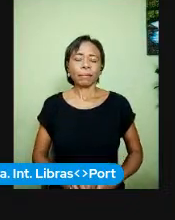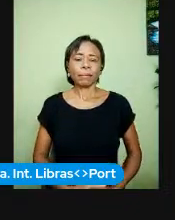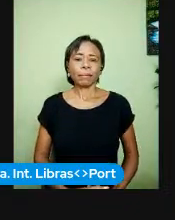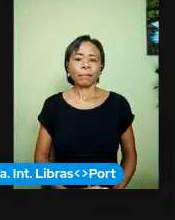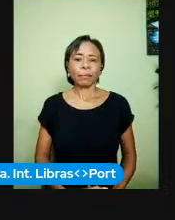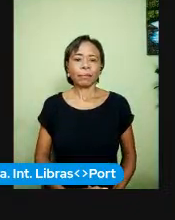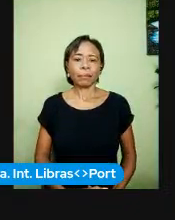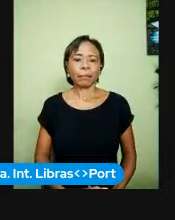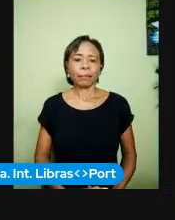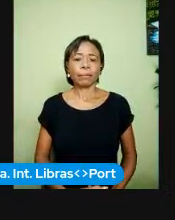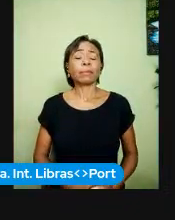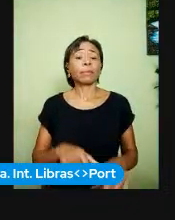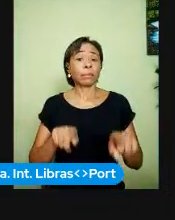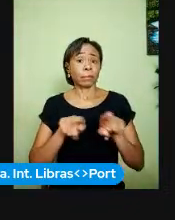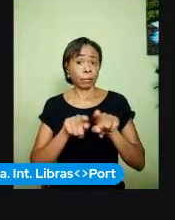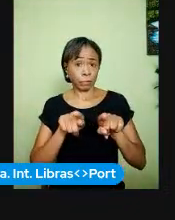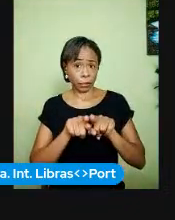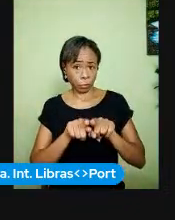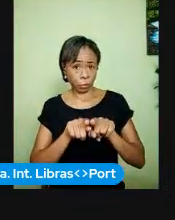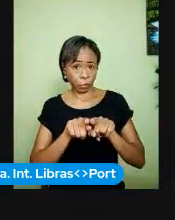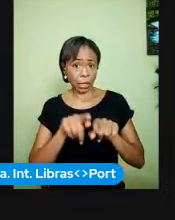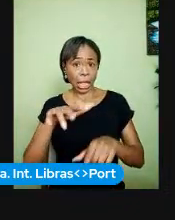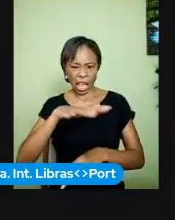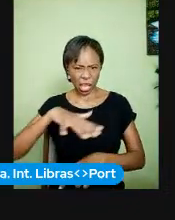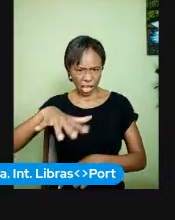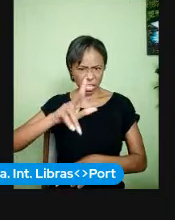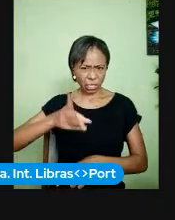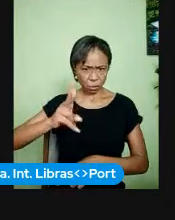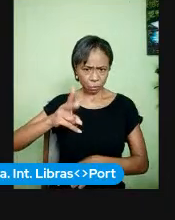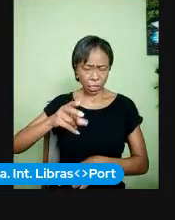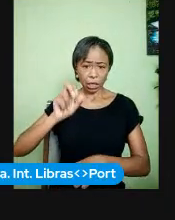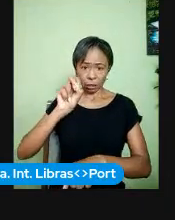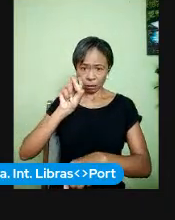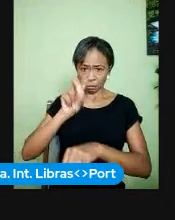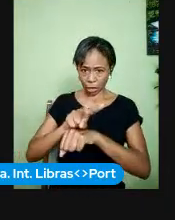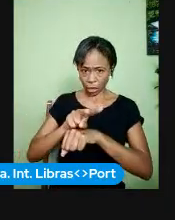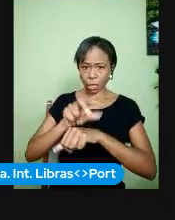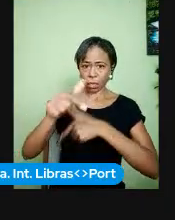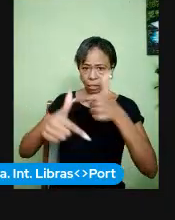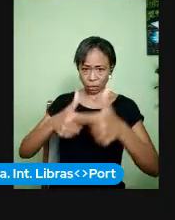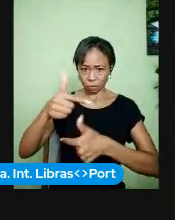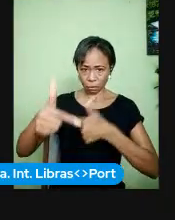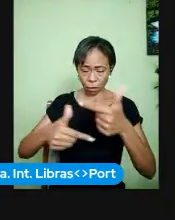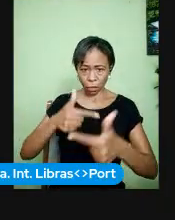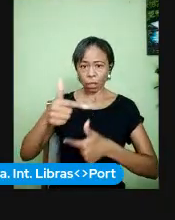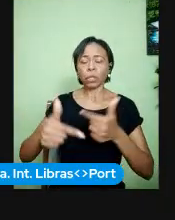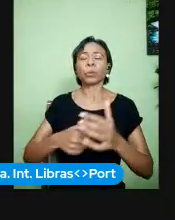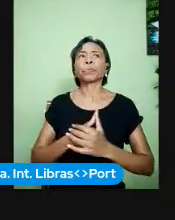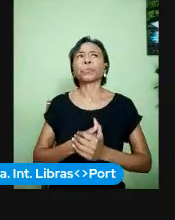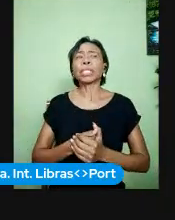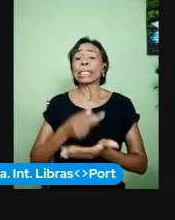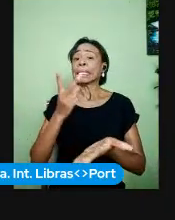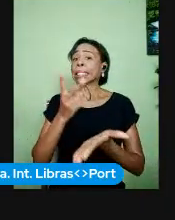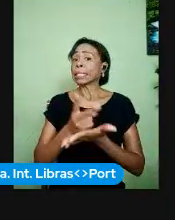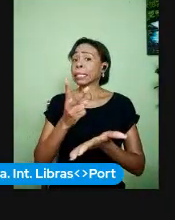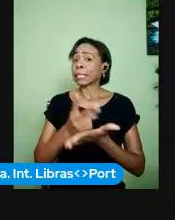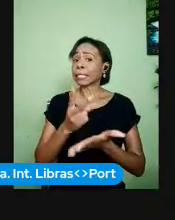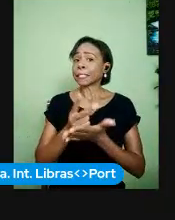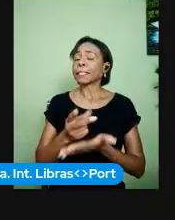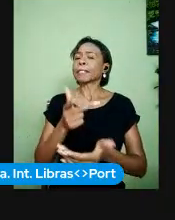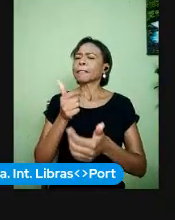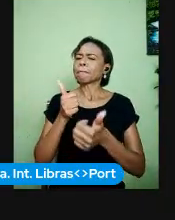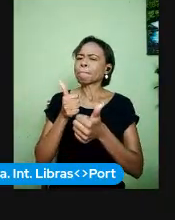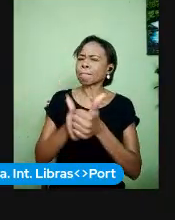essa área, né, de empregabilidade, que a gente está sempre buscando essas alternativas.